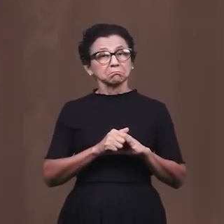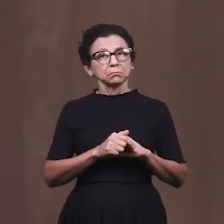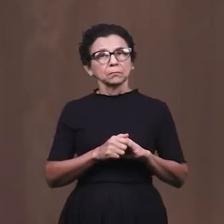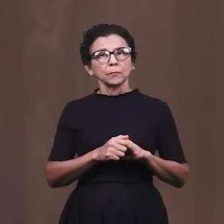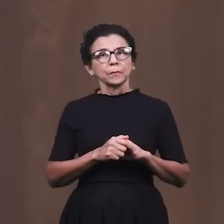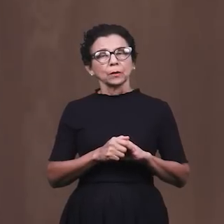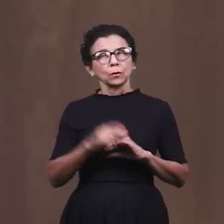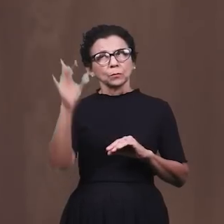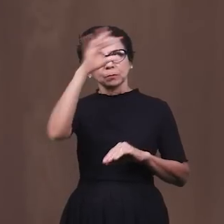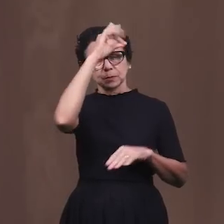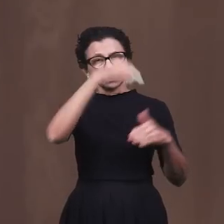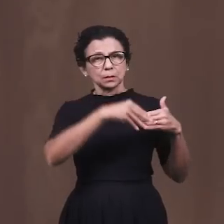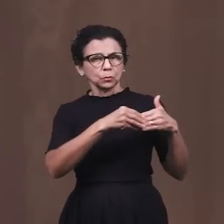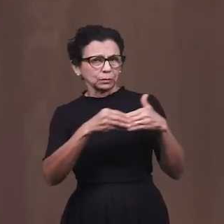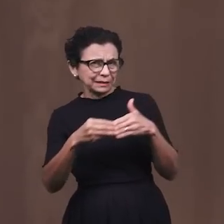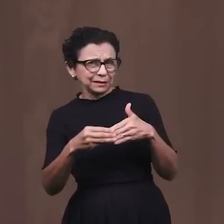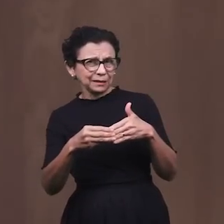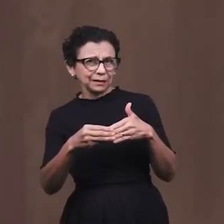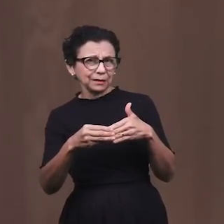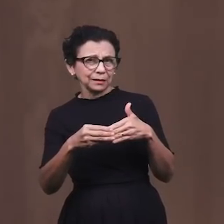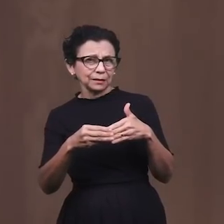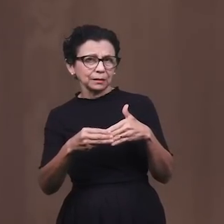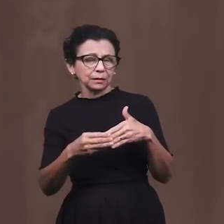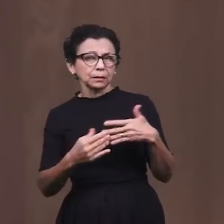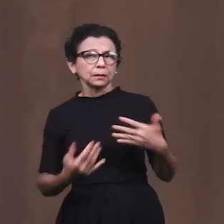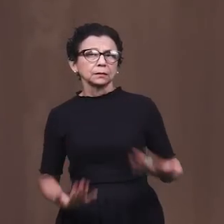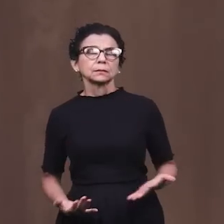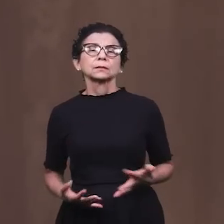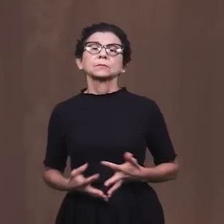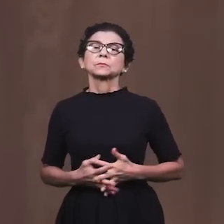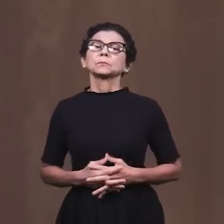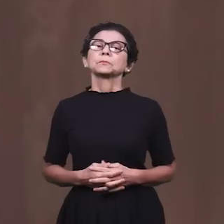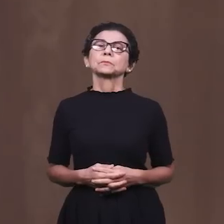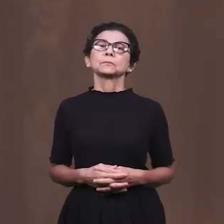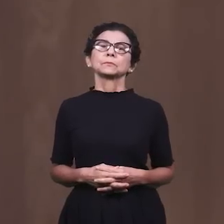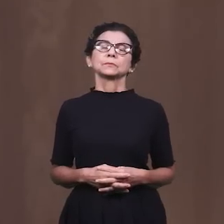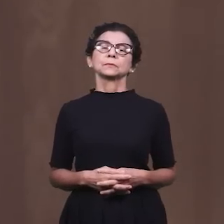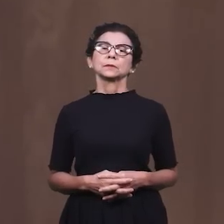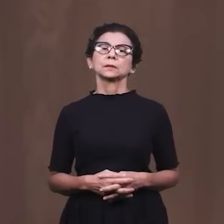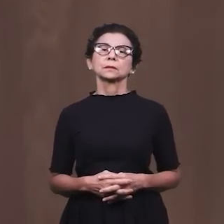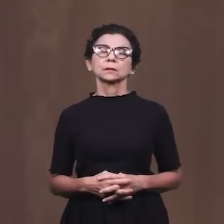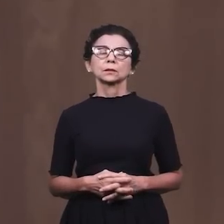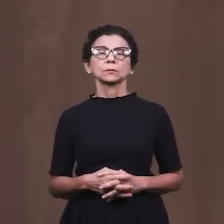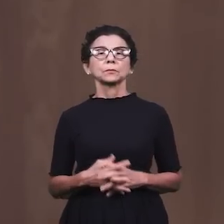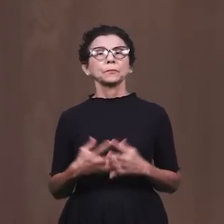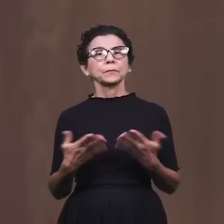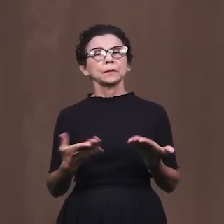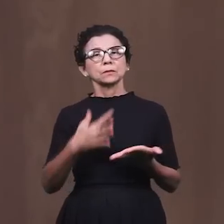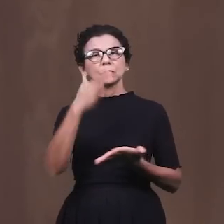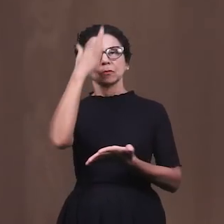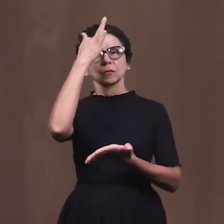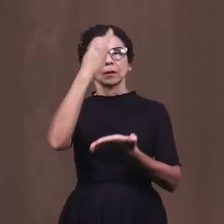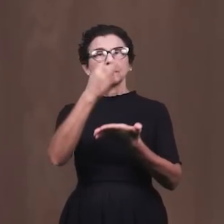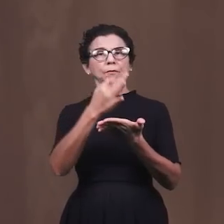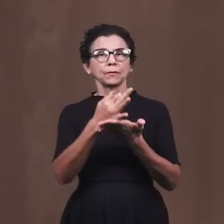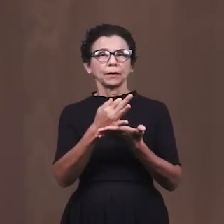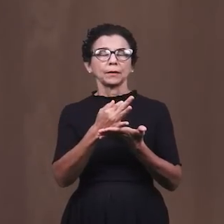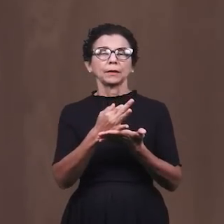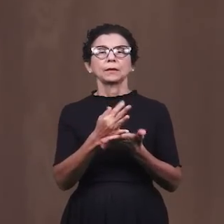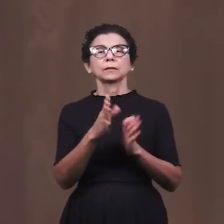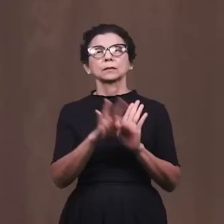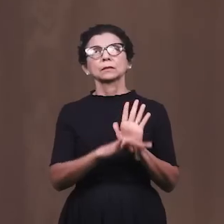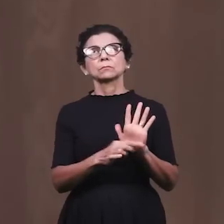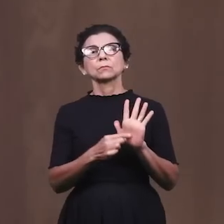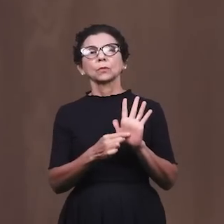Santo, através de ser guiado pelo Espírito Santo. Então, essa é a palavra fé ali. E isso,